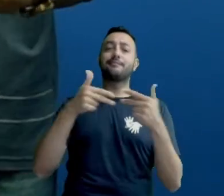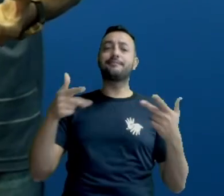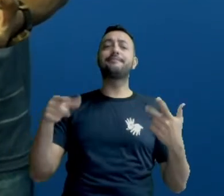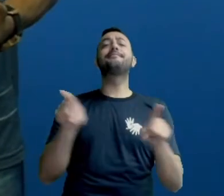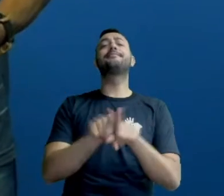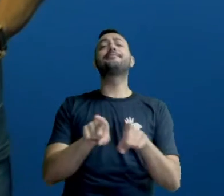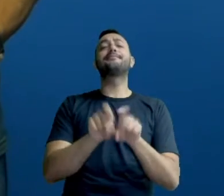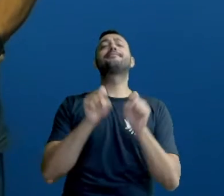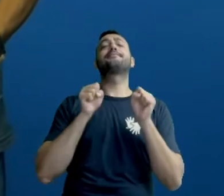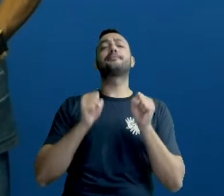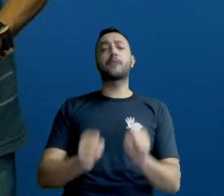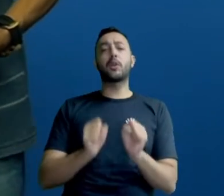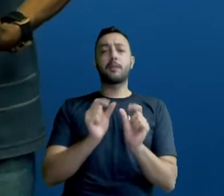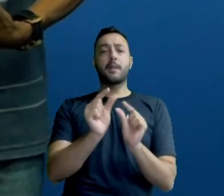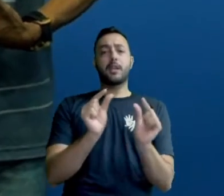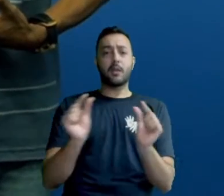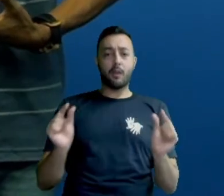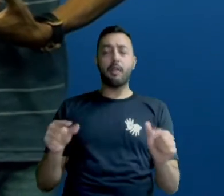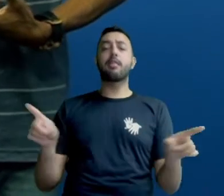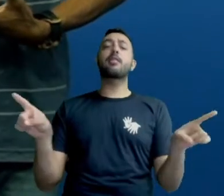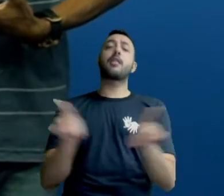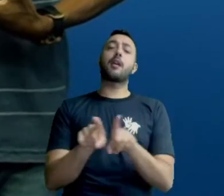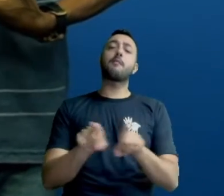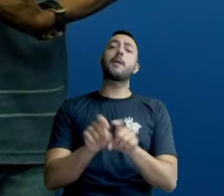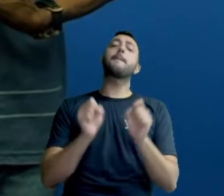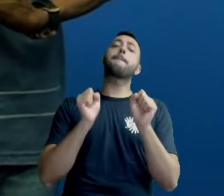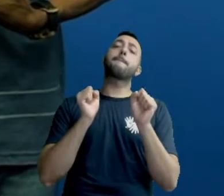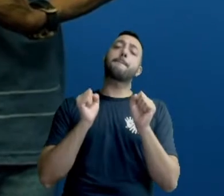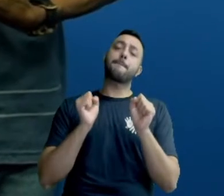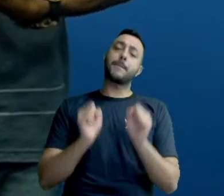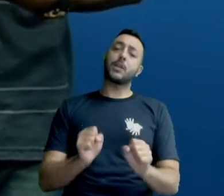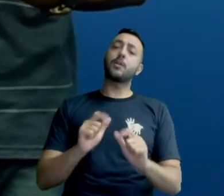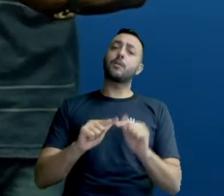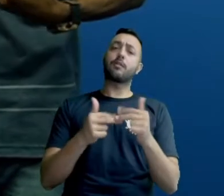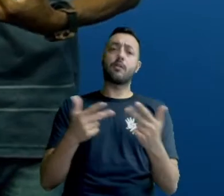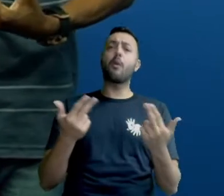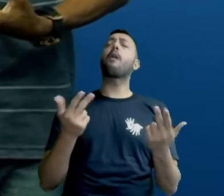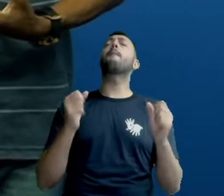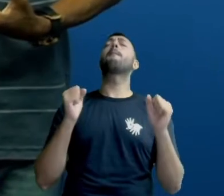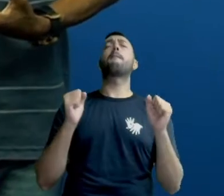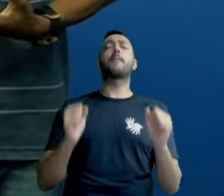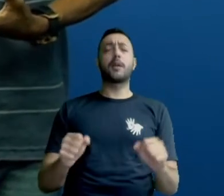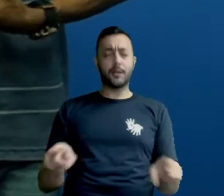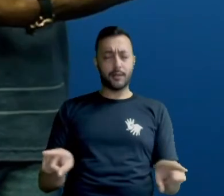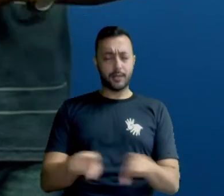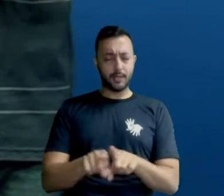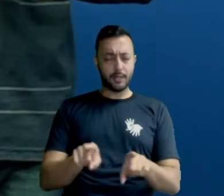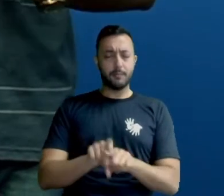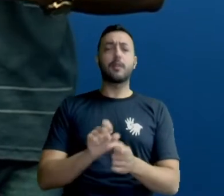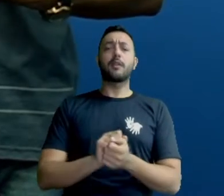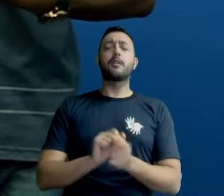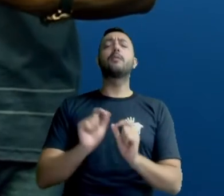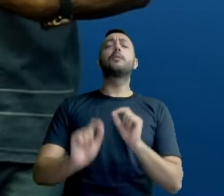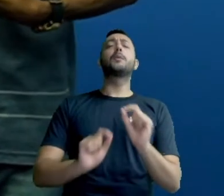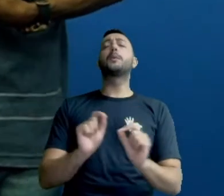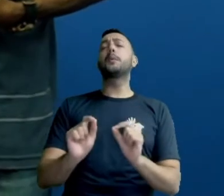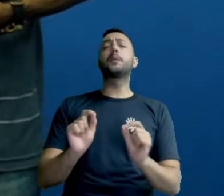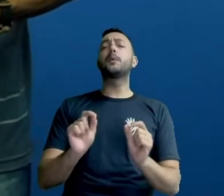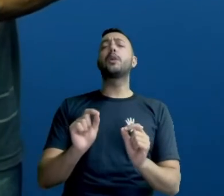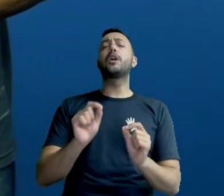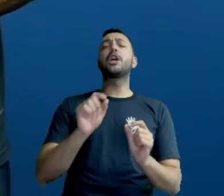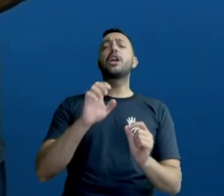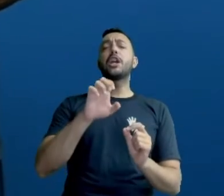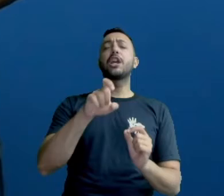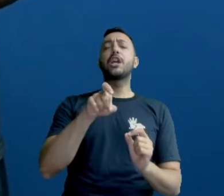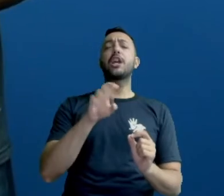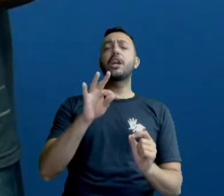uma partícula, como também pode ser um corpo extenso. O mesmo objeto, professor? O mesmo objeto. Como assim? O que então que é um corpo